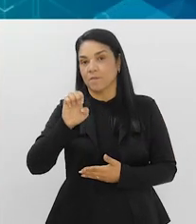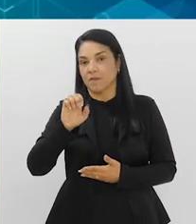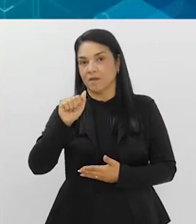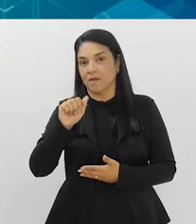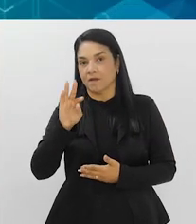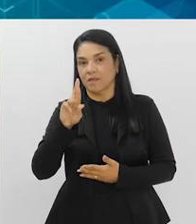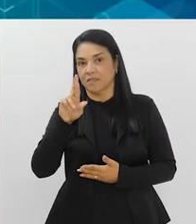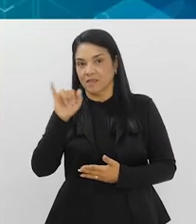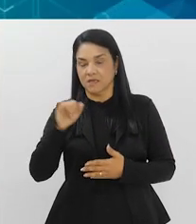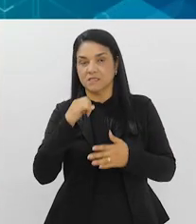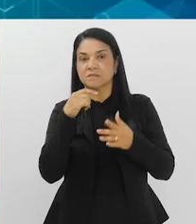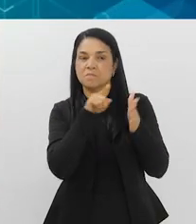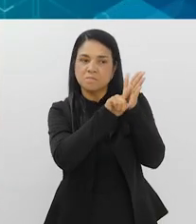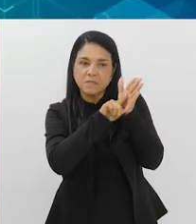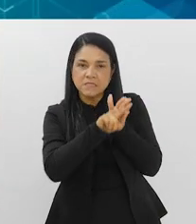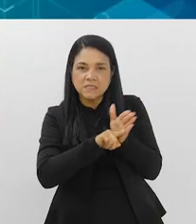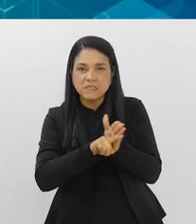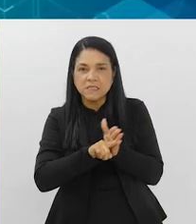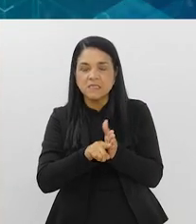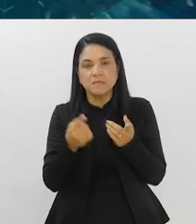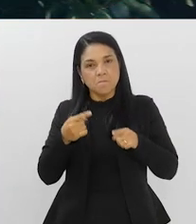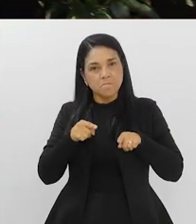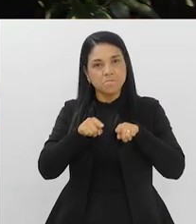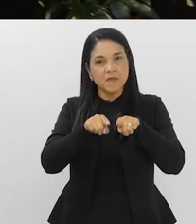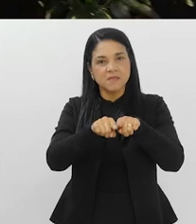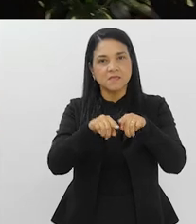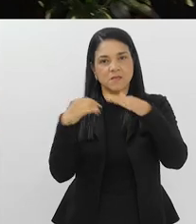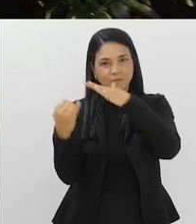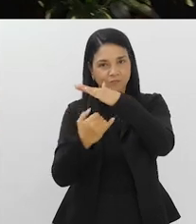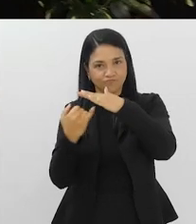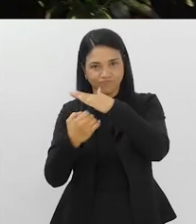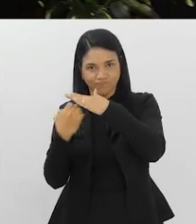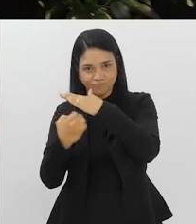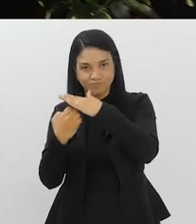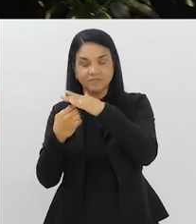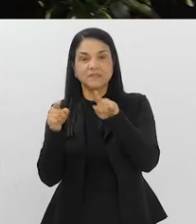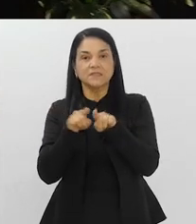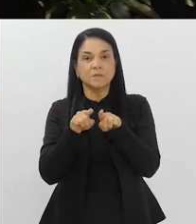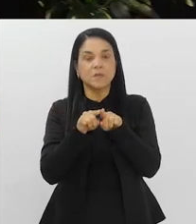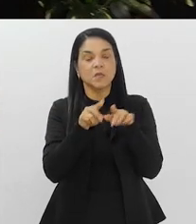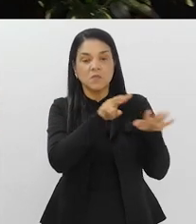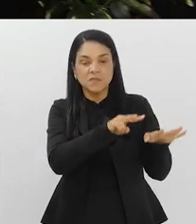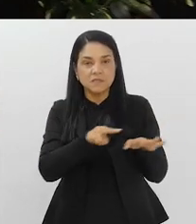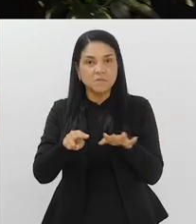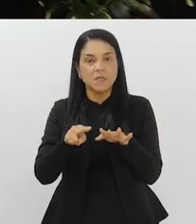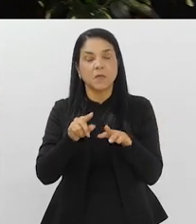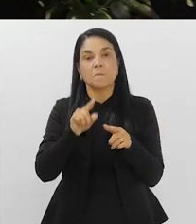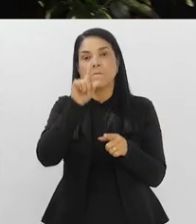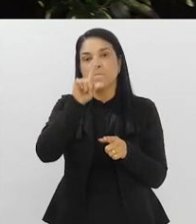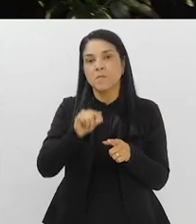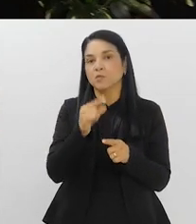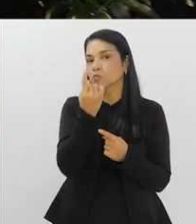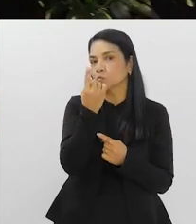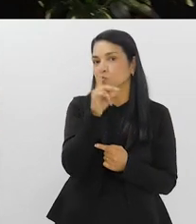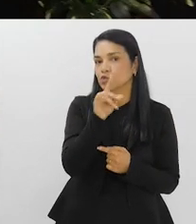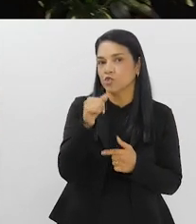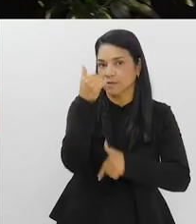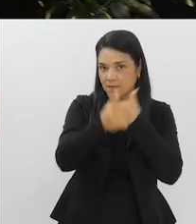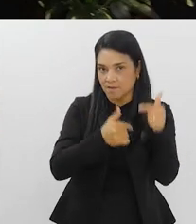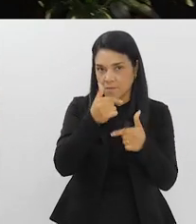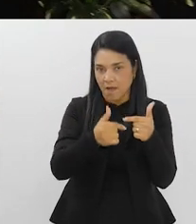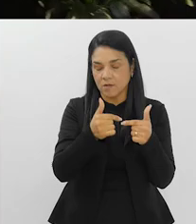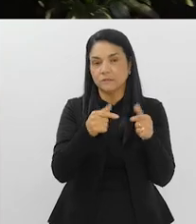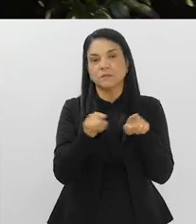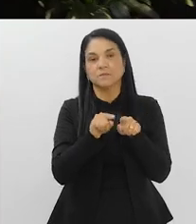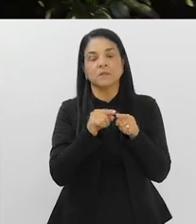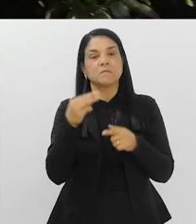está envolvida em uma pesquisa em parceria com diversas organizações para testar a semana com menos um dia de trabalho nas empresas, e também